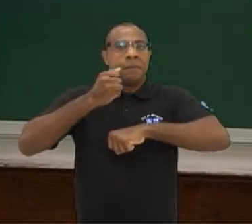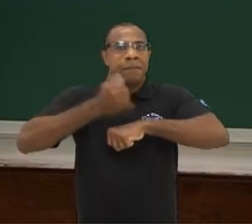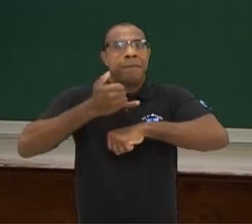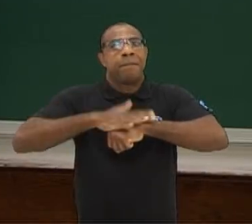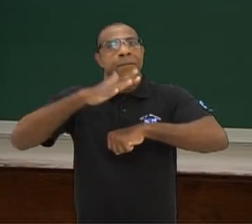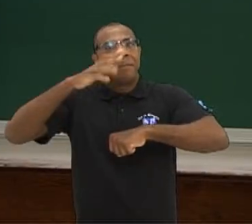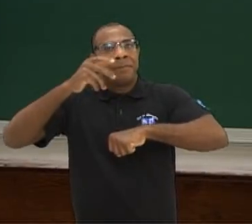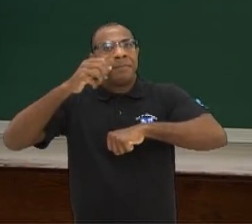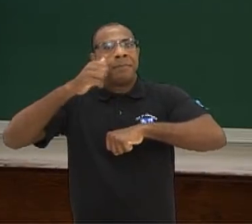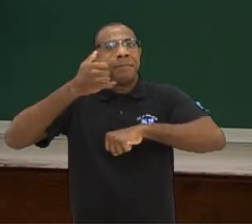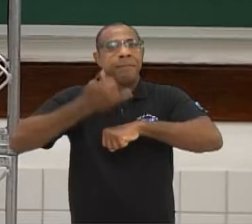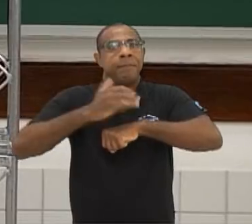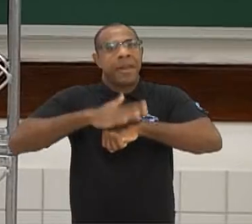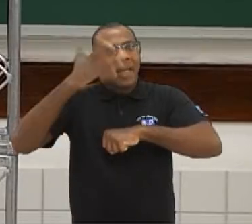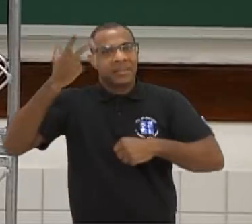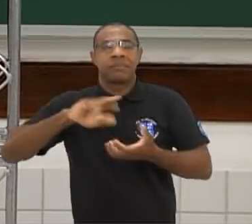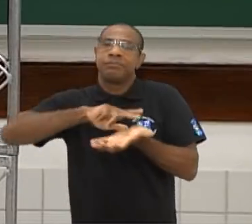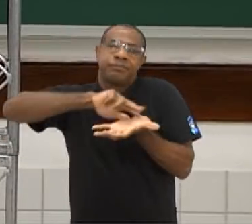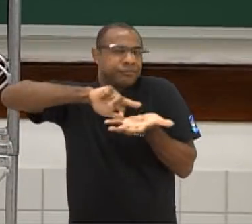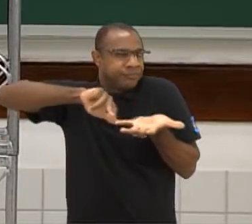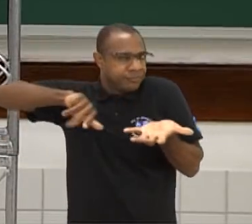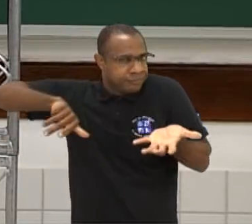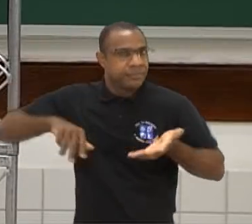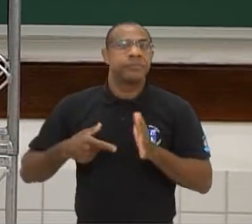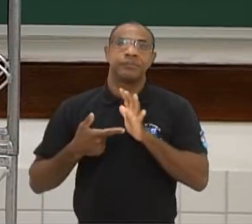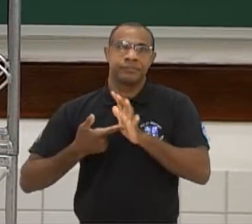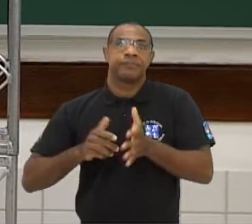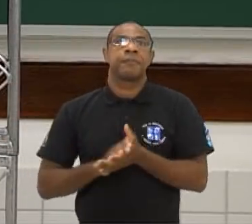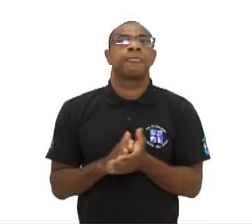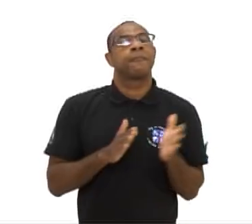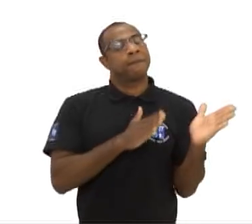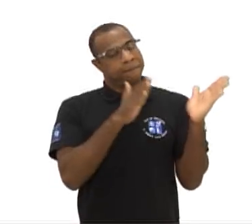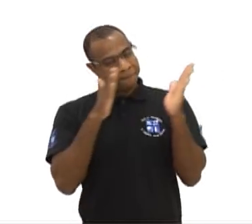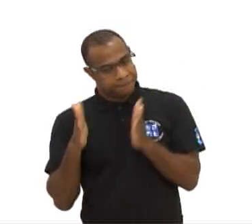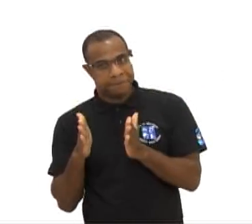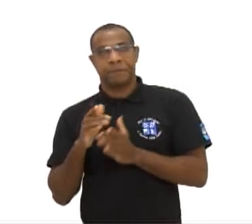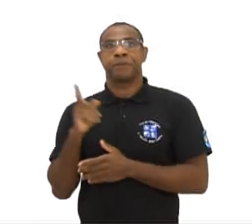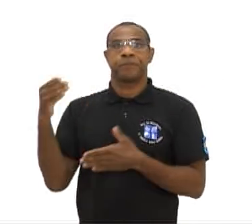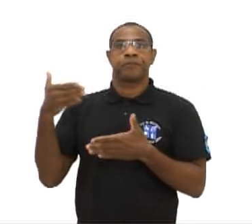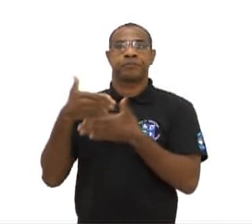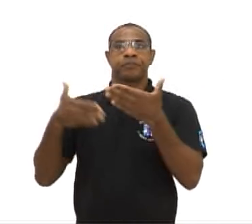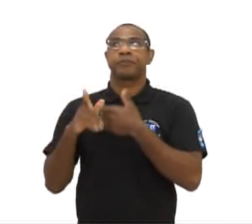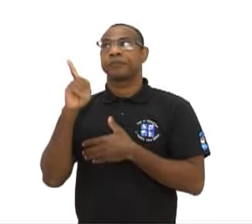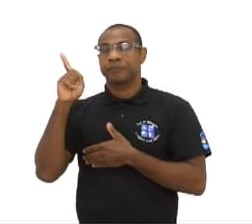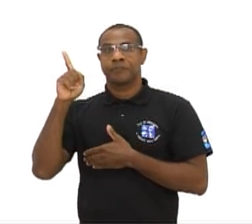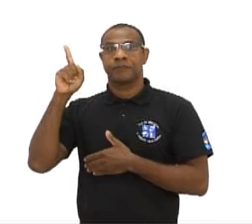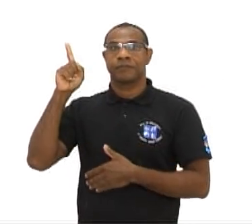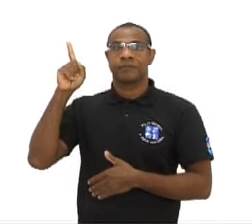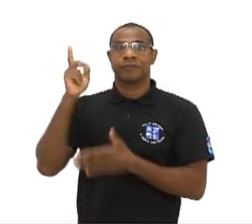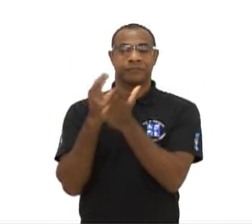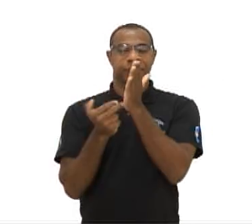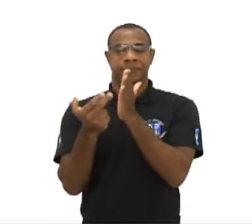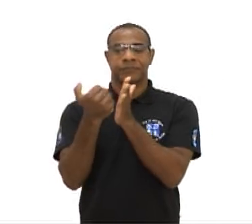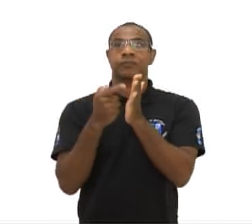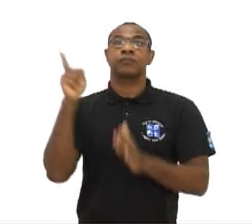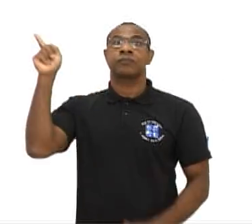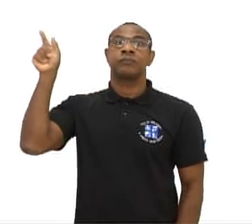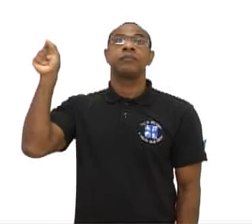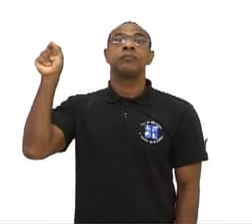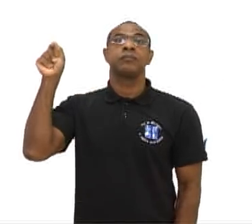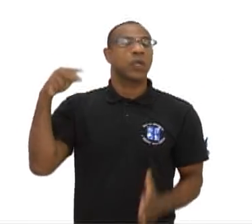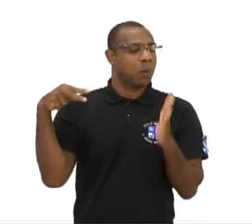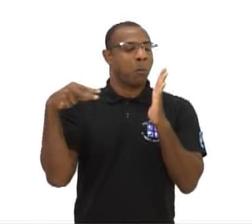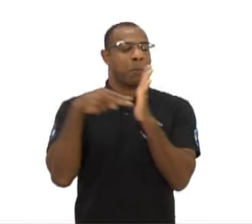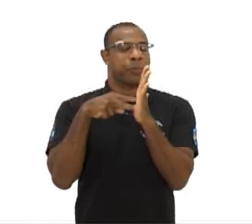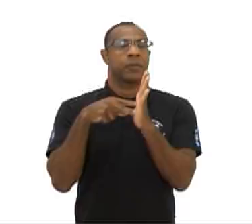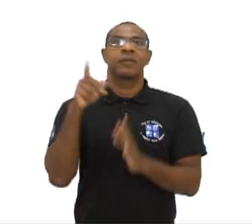muito importante, tá ok? Então, para a próxima tela aqui, a gente tem um desenho aqui, um esquema que eu